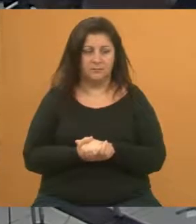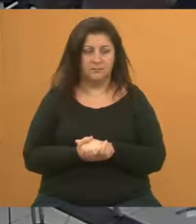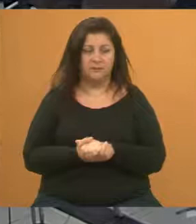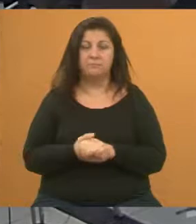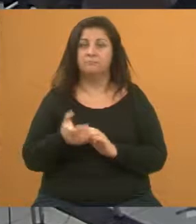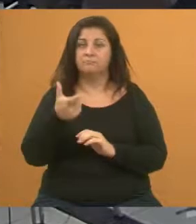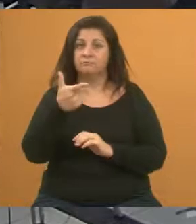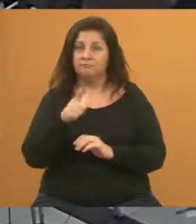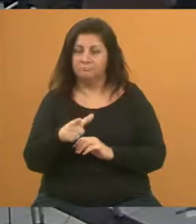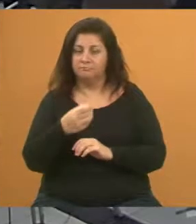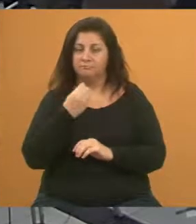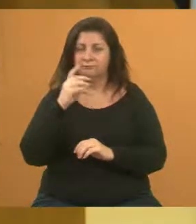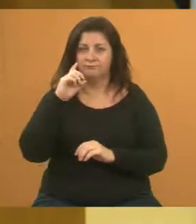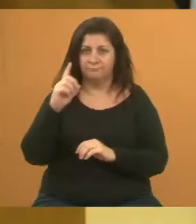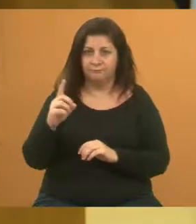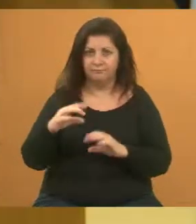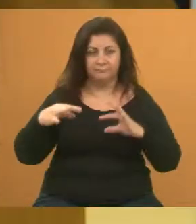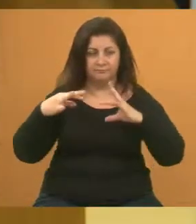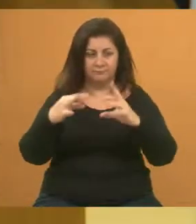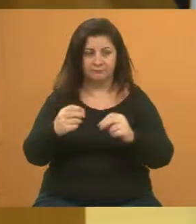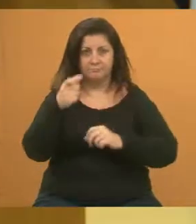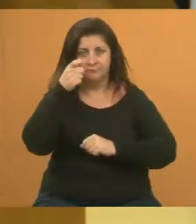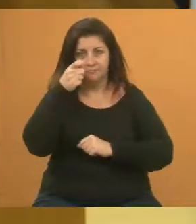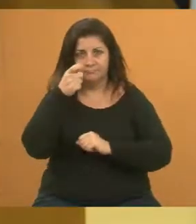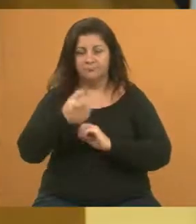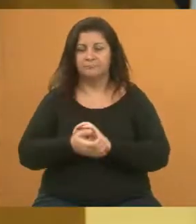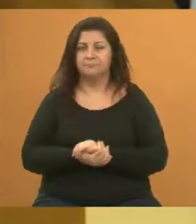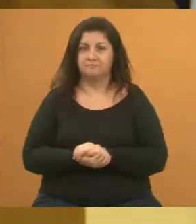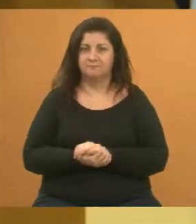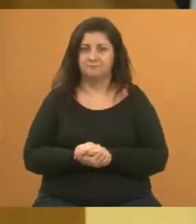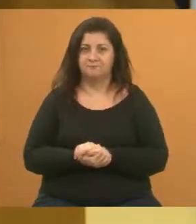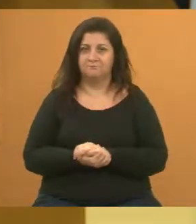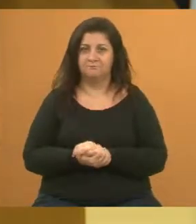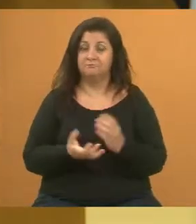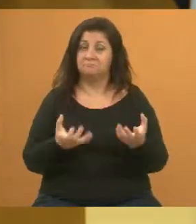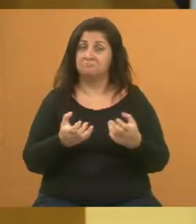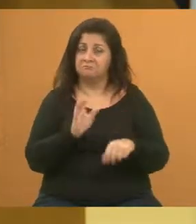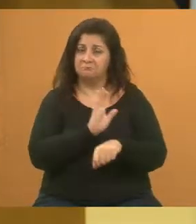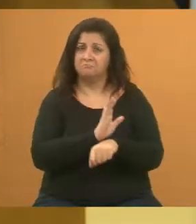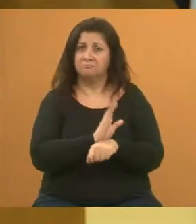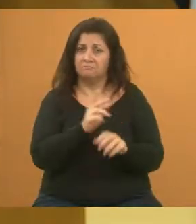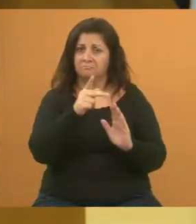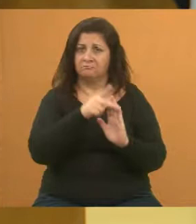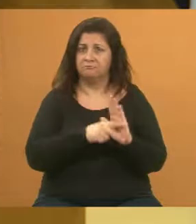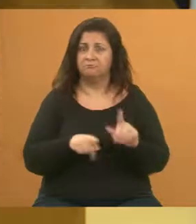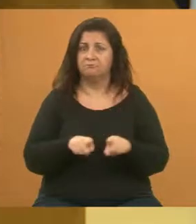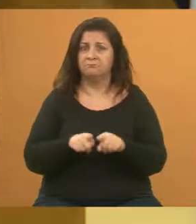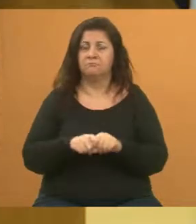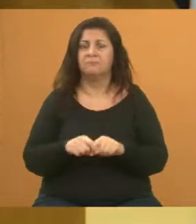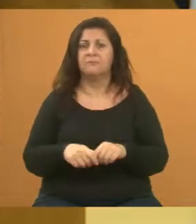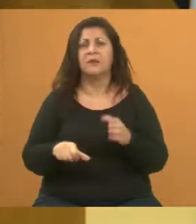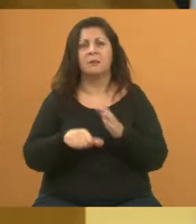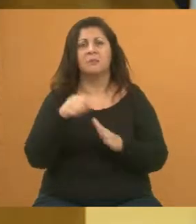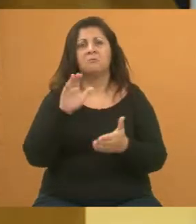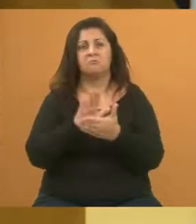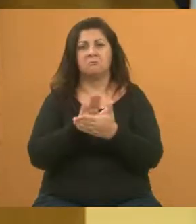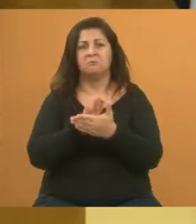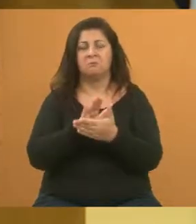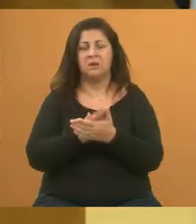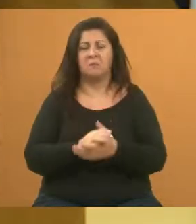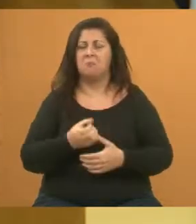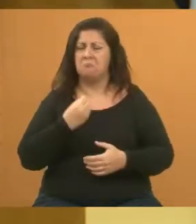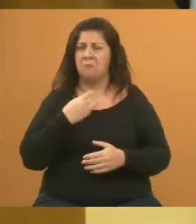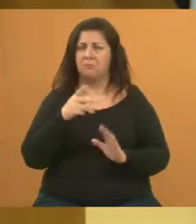Mais uma vez, bom dia a todos que nos assistem. Eu queria contribuir também com o projeto da Sônia. Primeiro, parabenizar a Sônia pelo